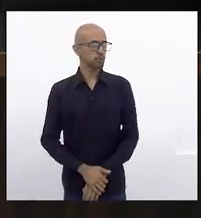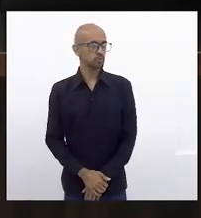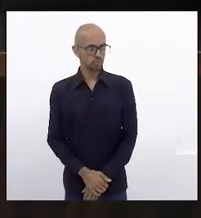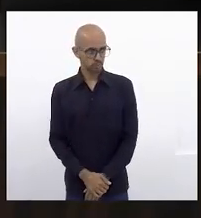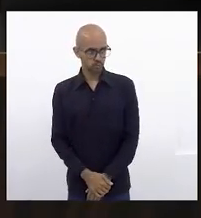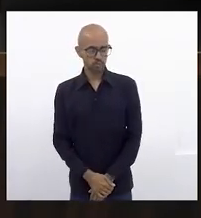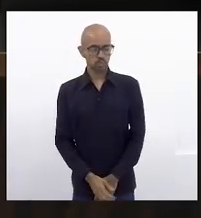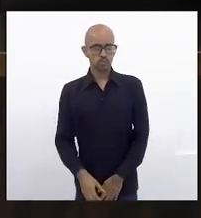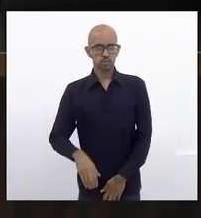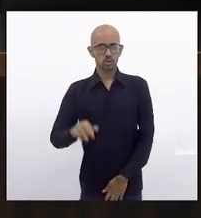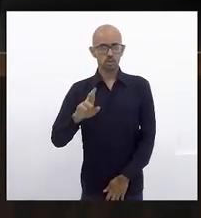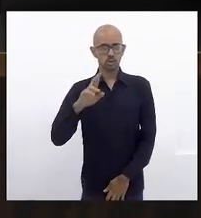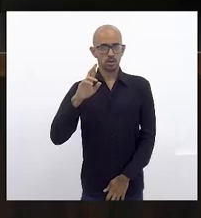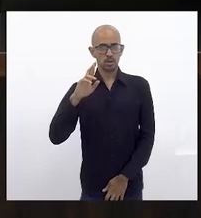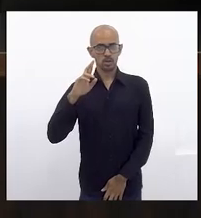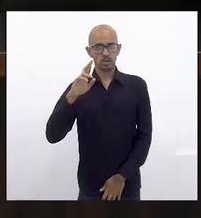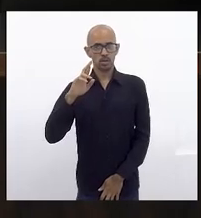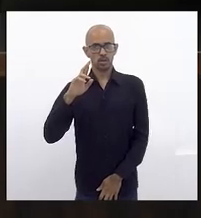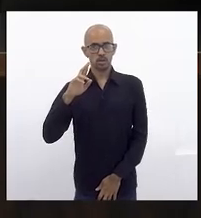Deputada Renata.